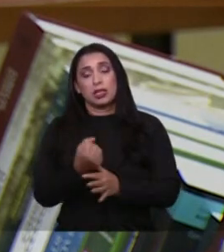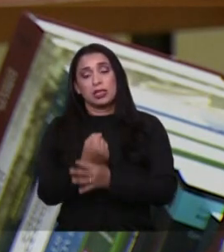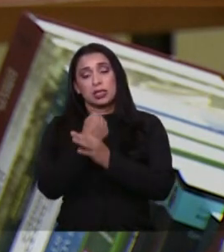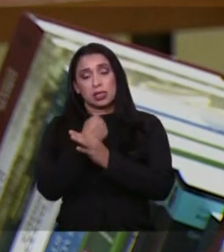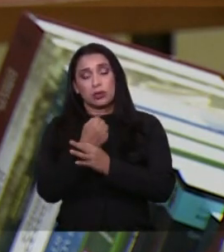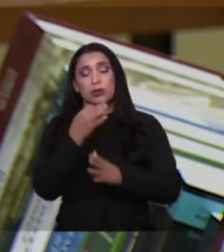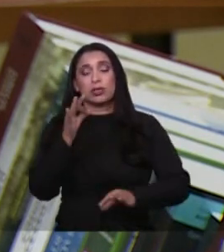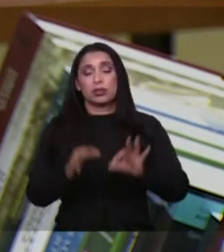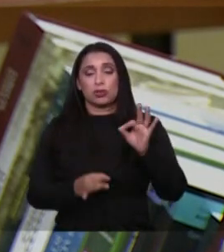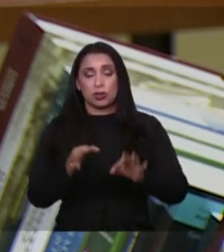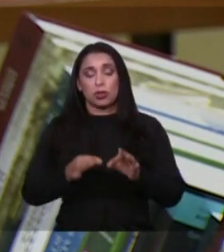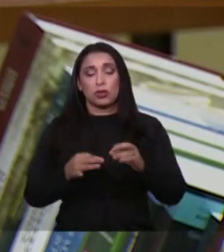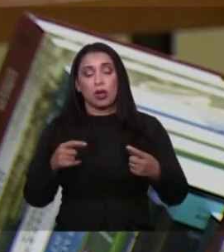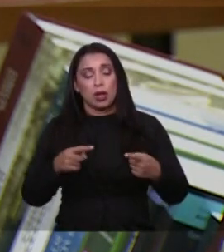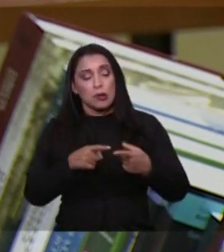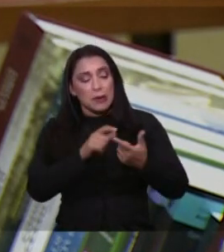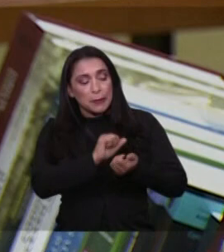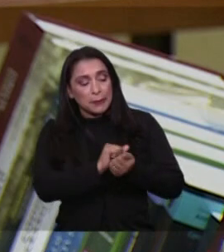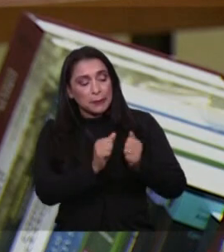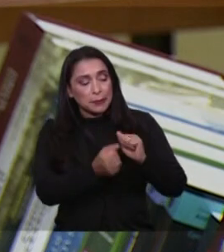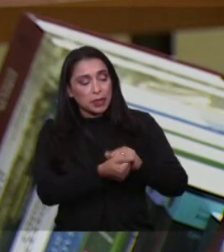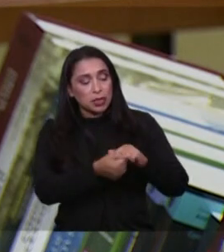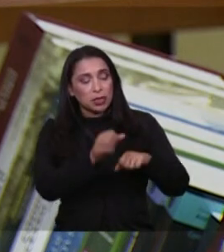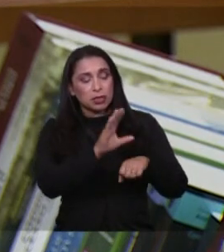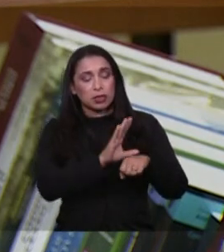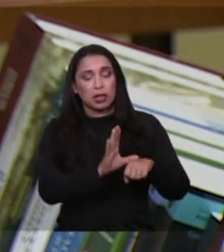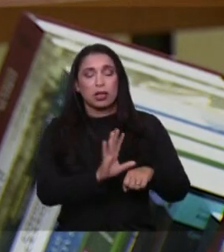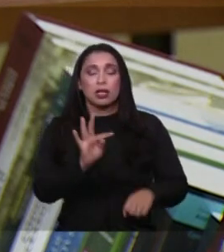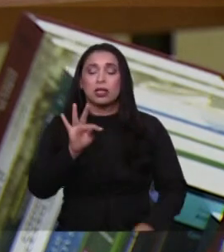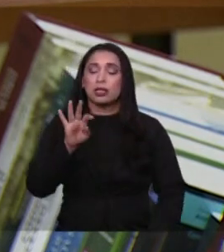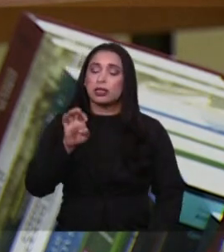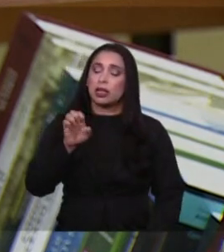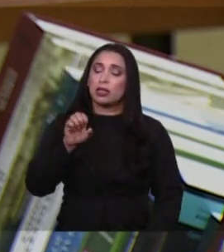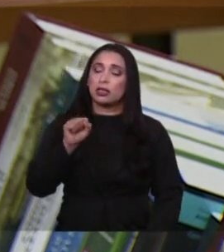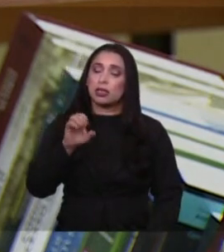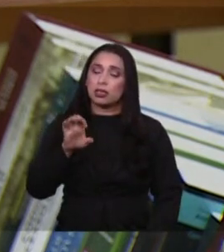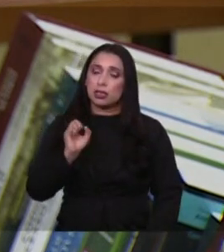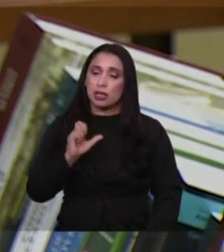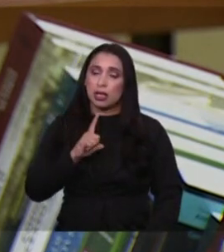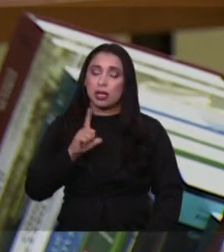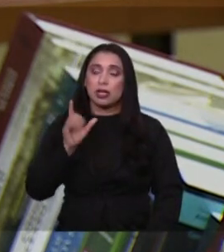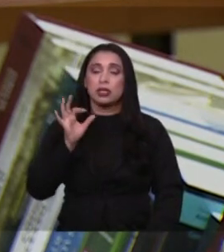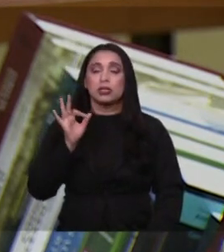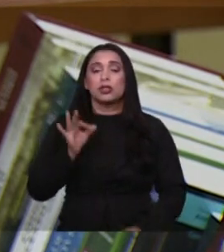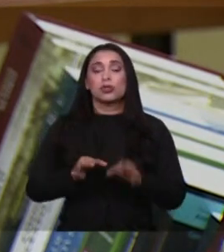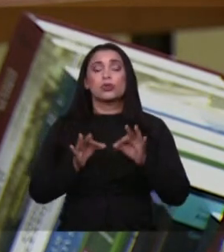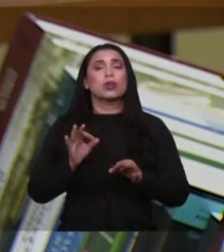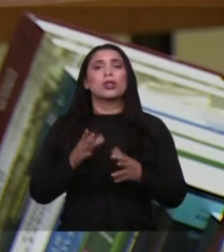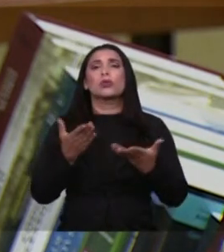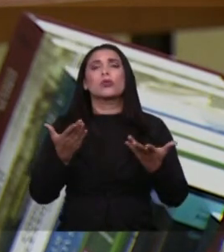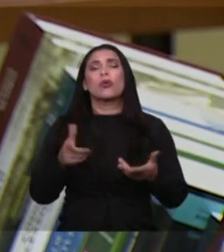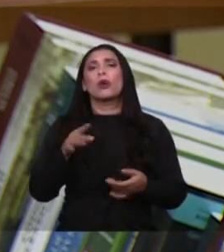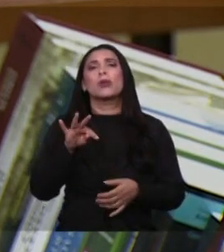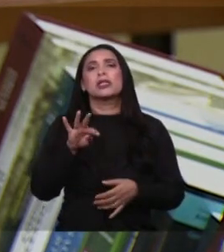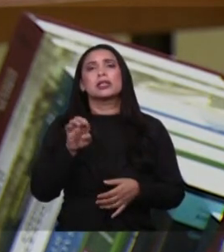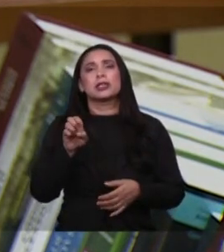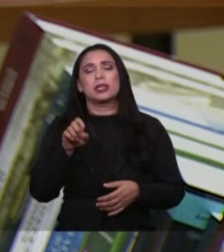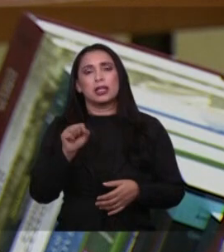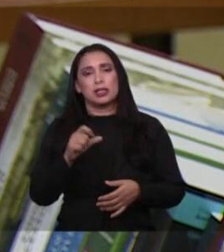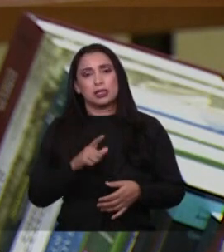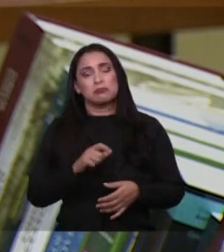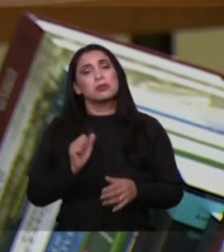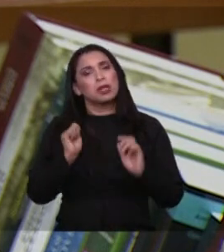jurídica, a modulação dos efeitos da tese vinculante fixada no presente julgado. Qual é a tese vinculante? Que é possível